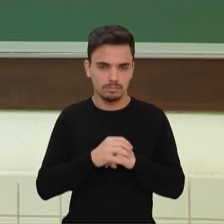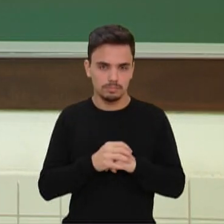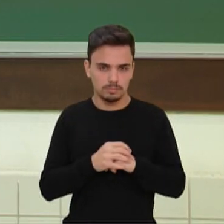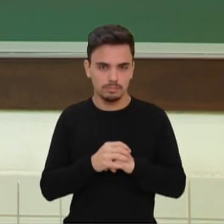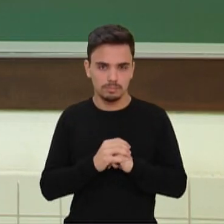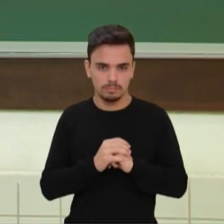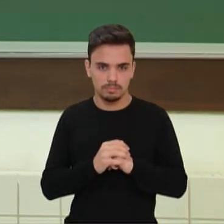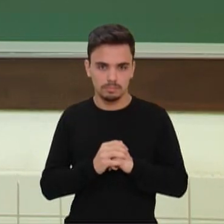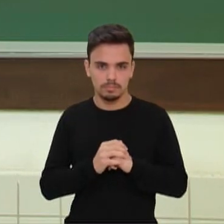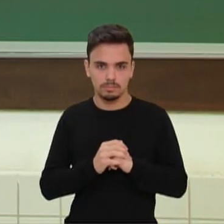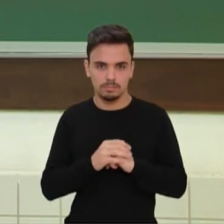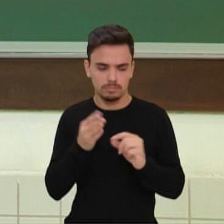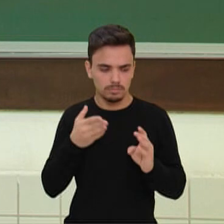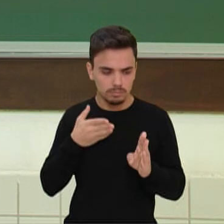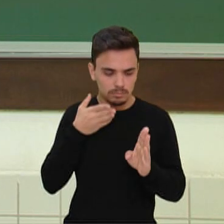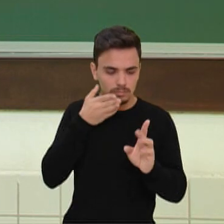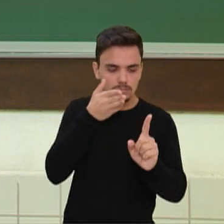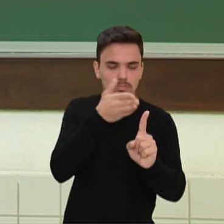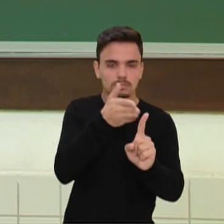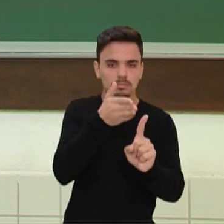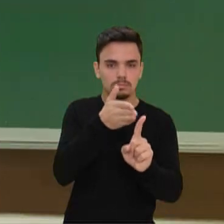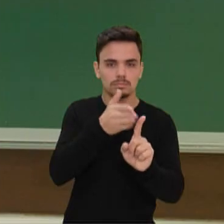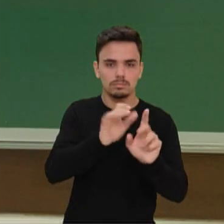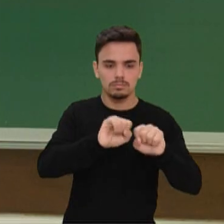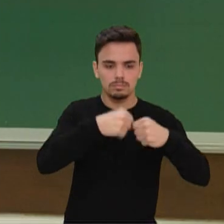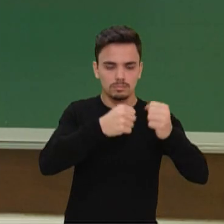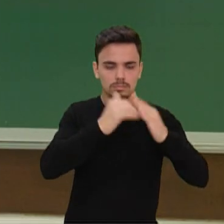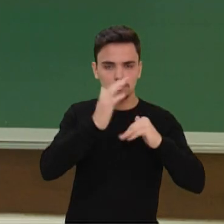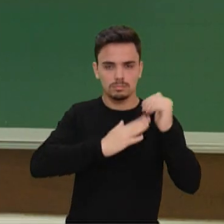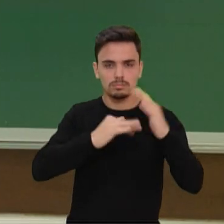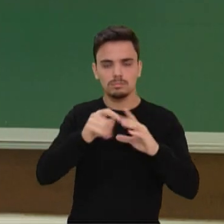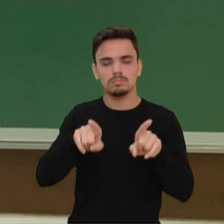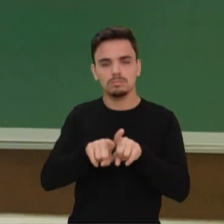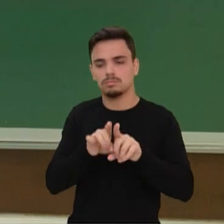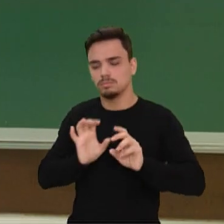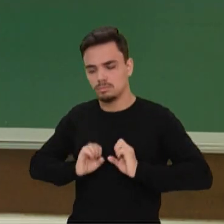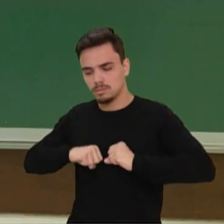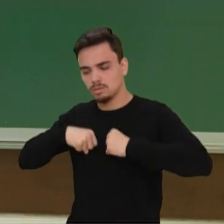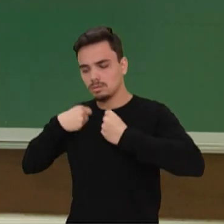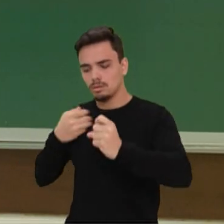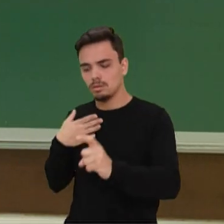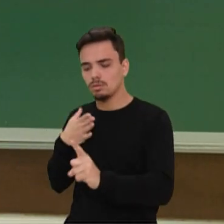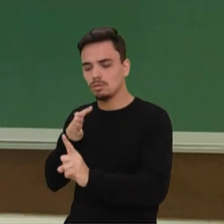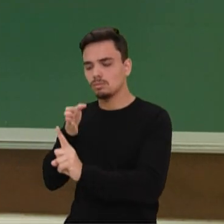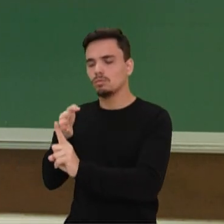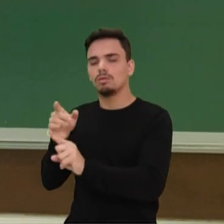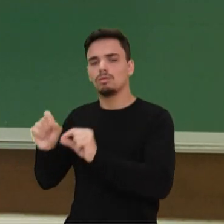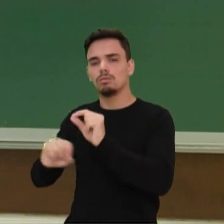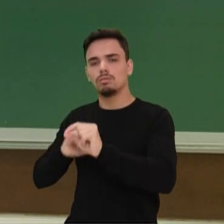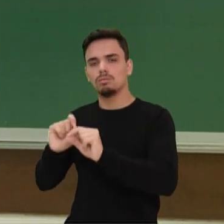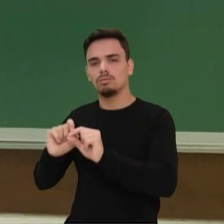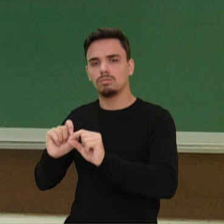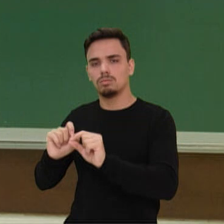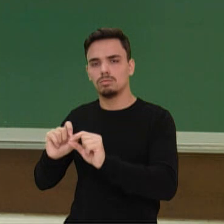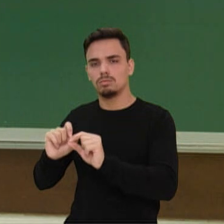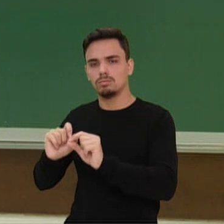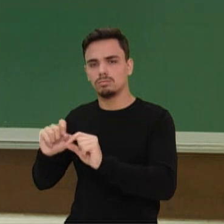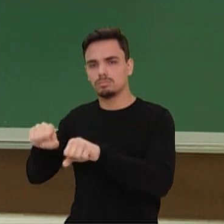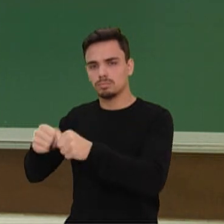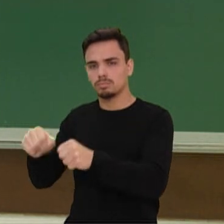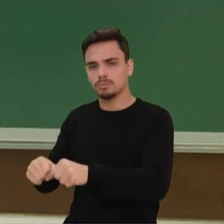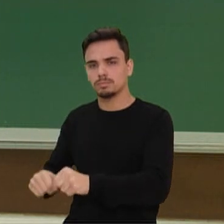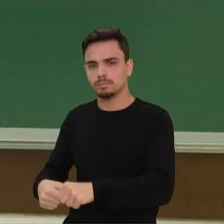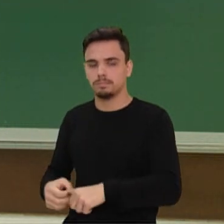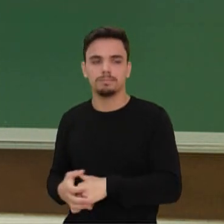que nos direciona para atitudes criativas, e existe outro impulso que nos direciona para atitudes